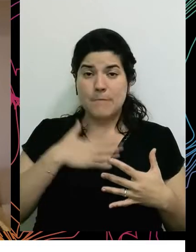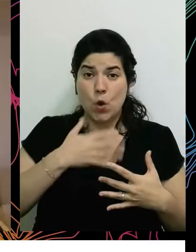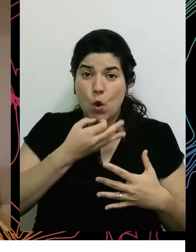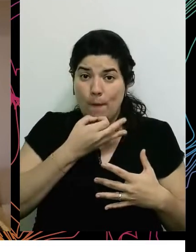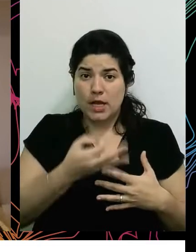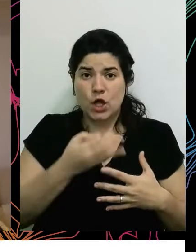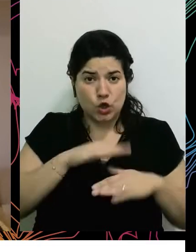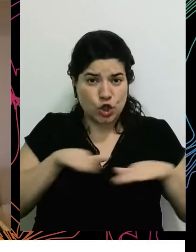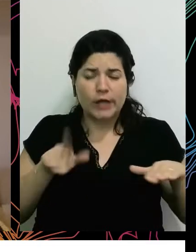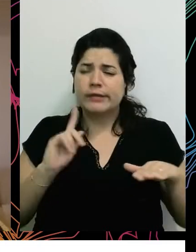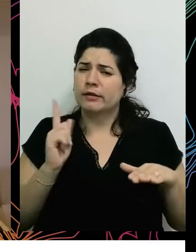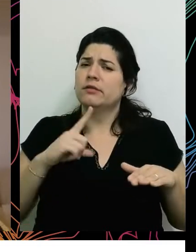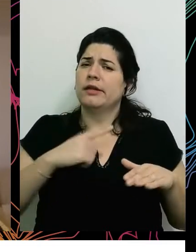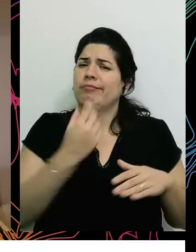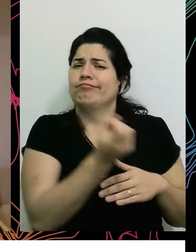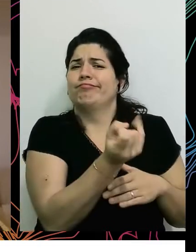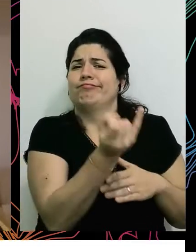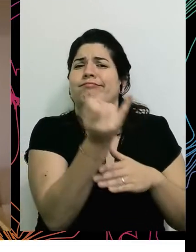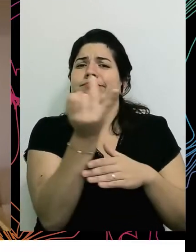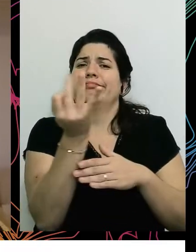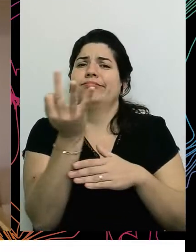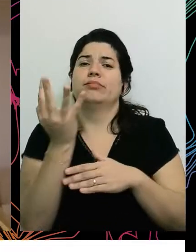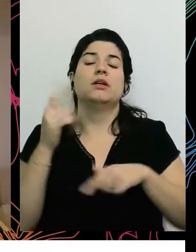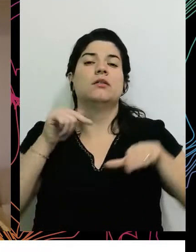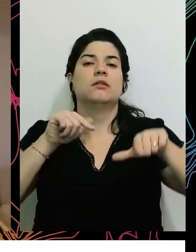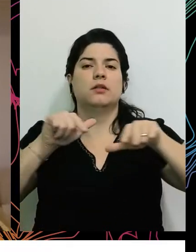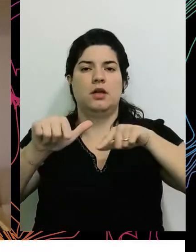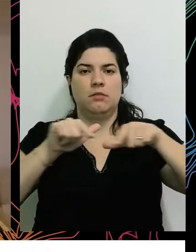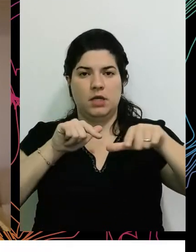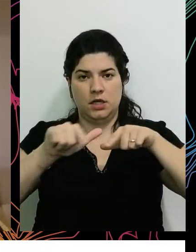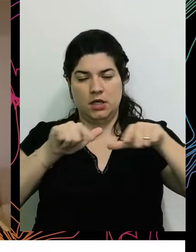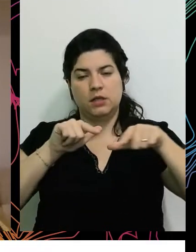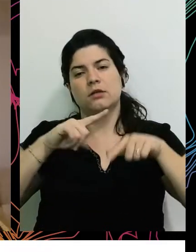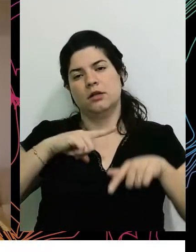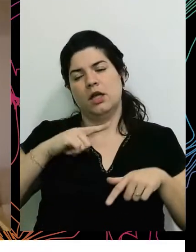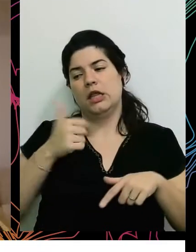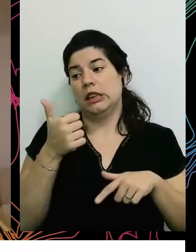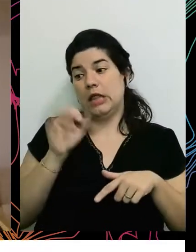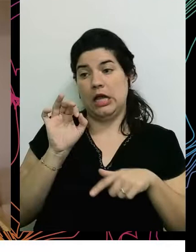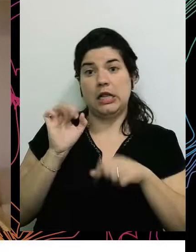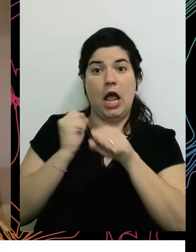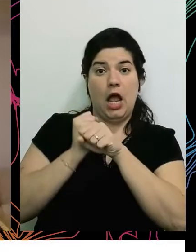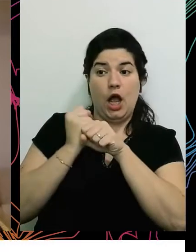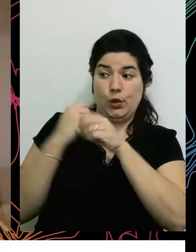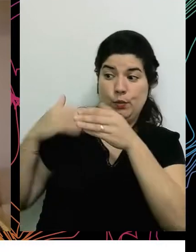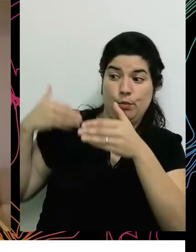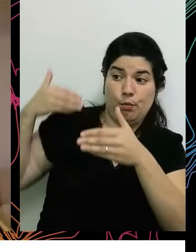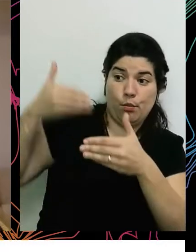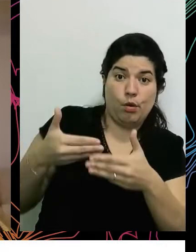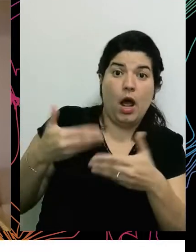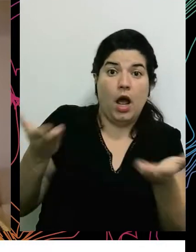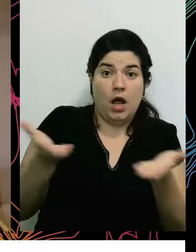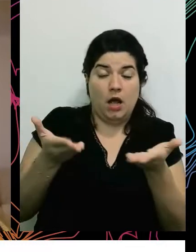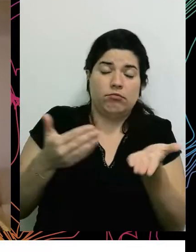existem inúmeros trabalhos de 10 anos para cá que revelam